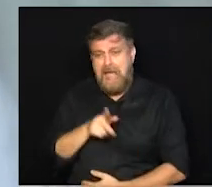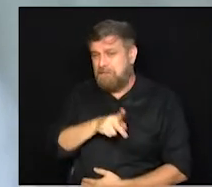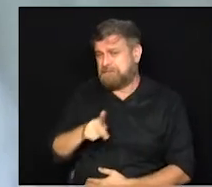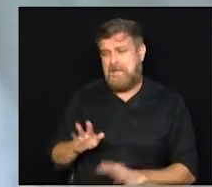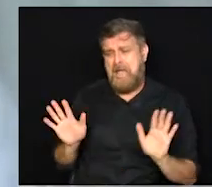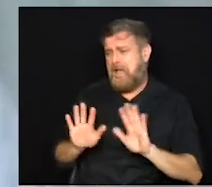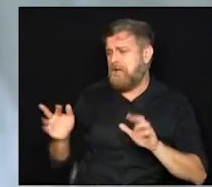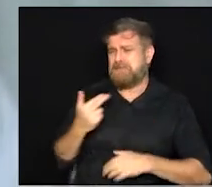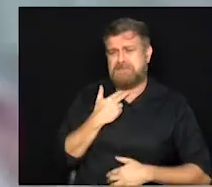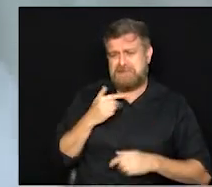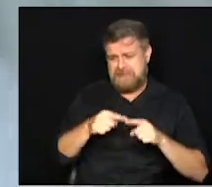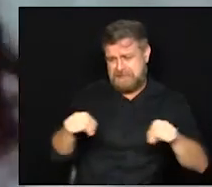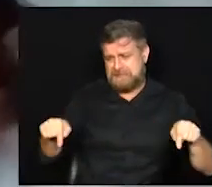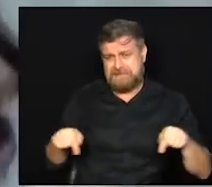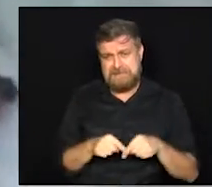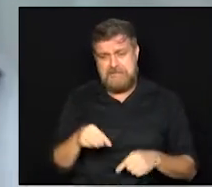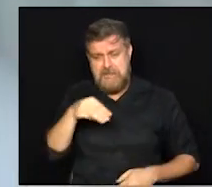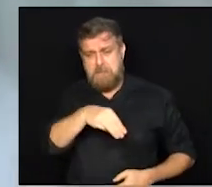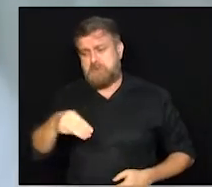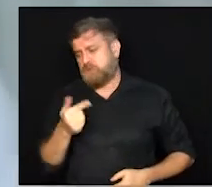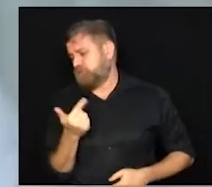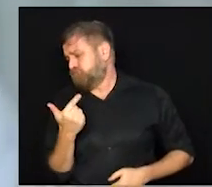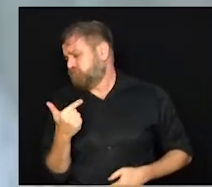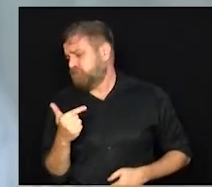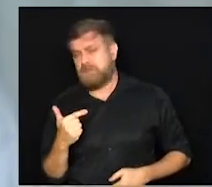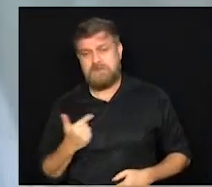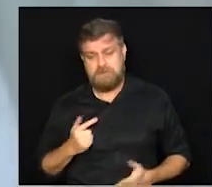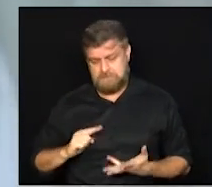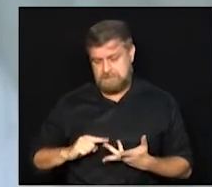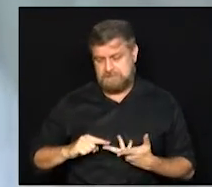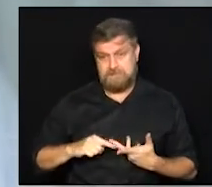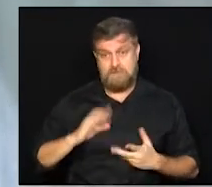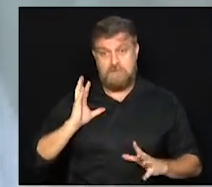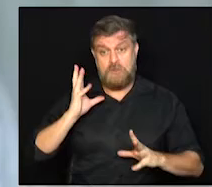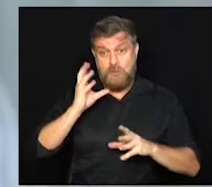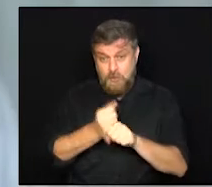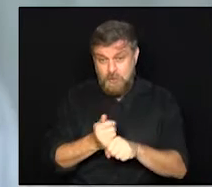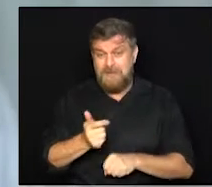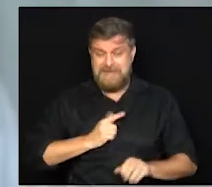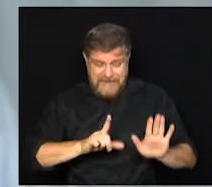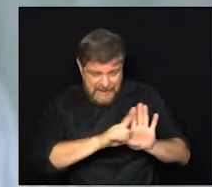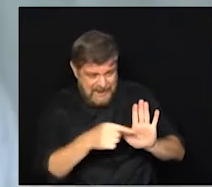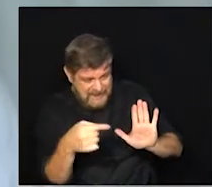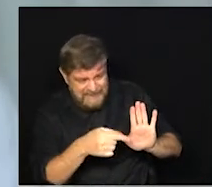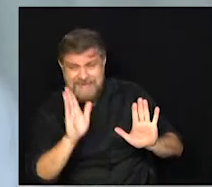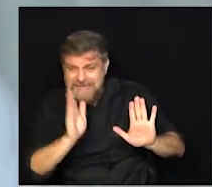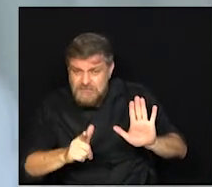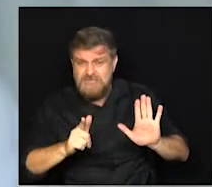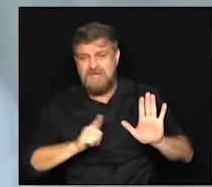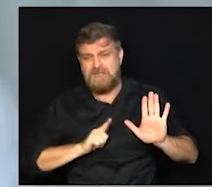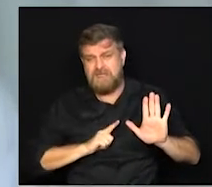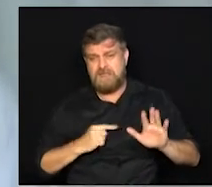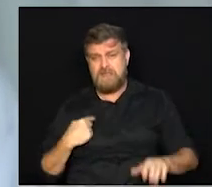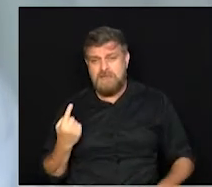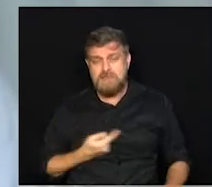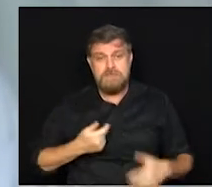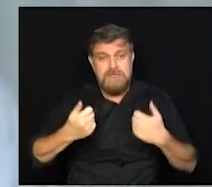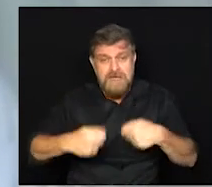ele na sala, porque não tinha uma monitora. Então, são tudo isso que a gente já tem lei para isso. Mas a gente precisa